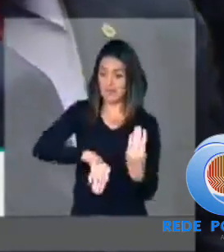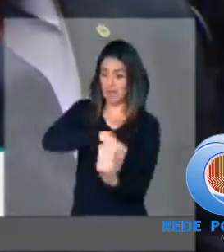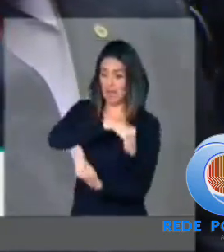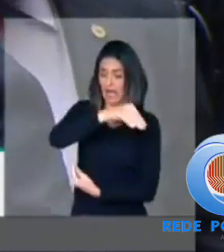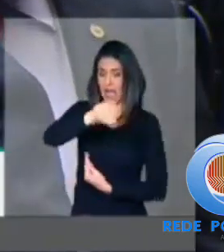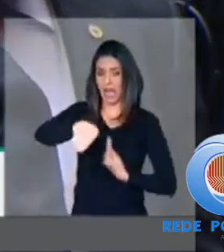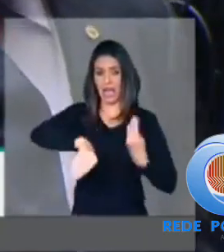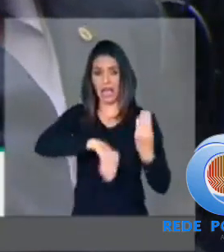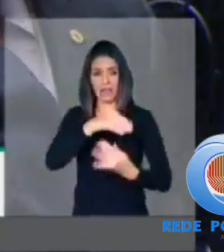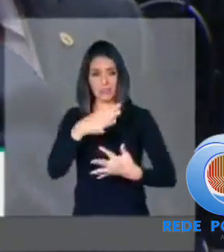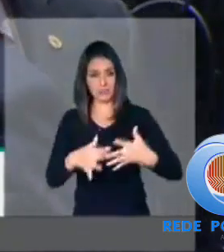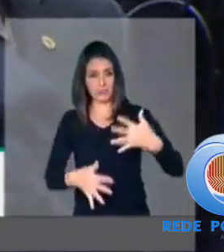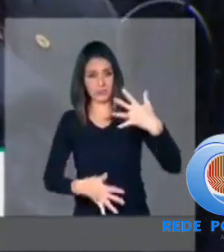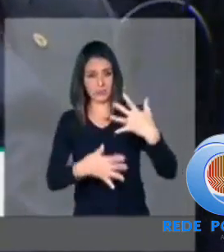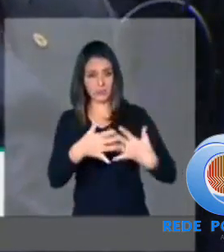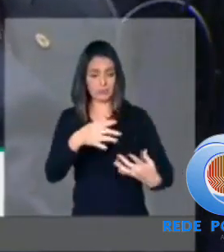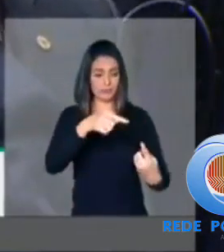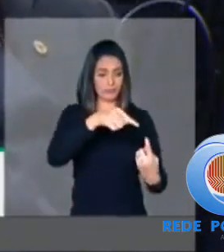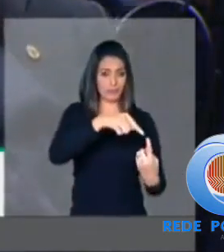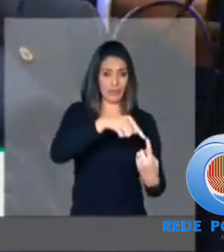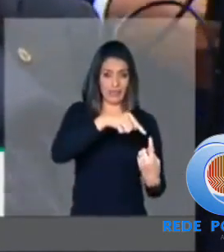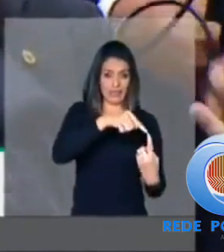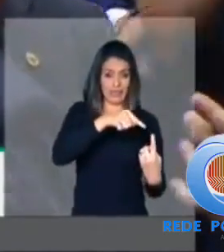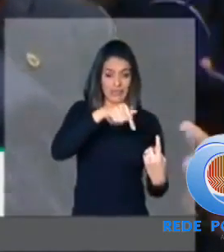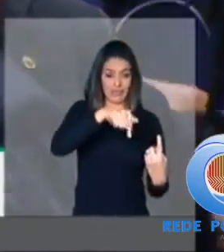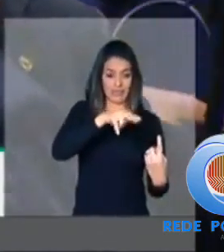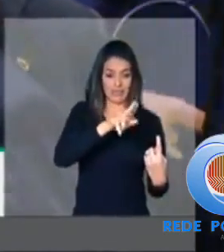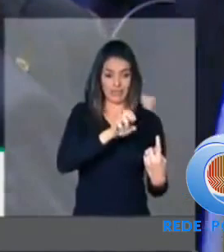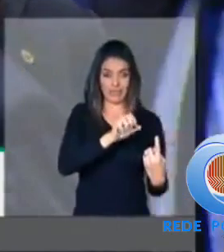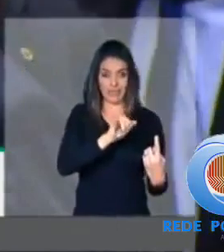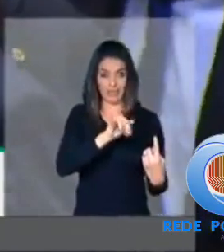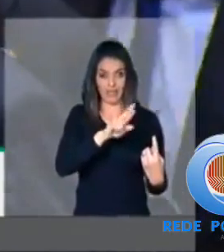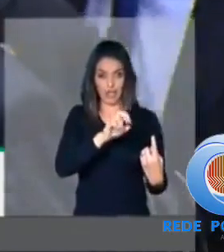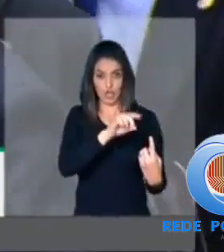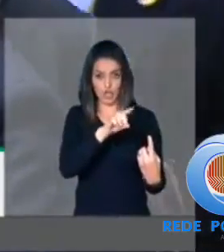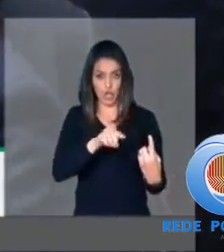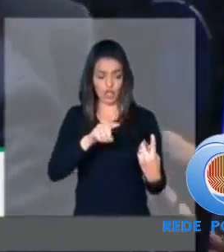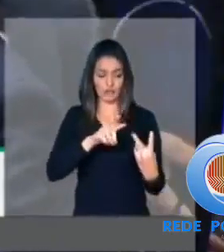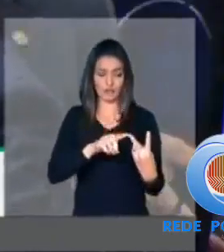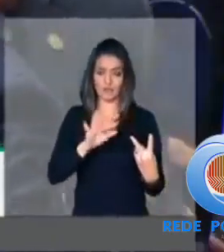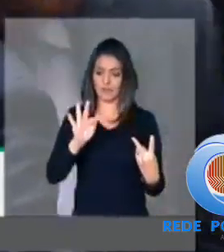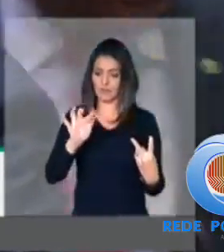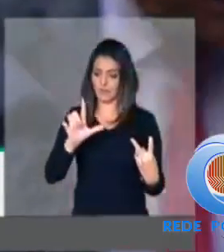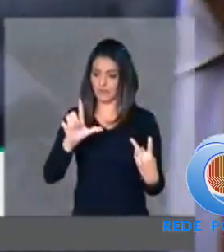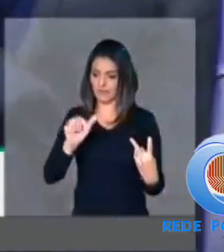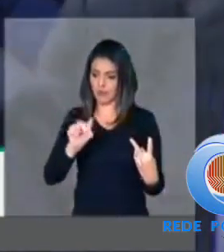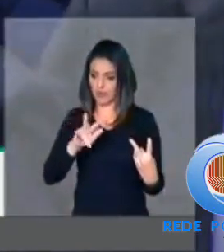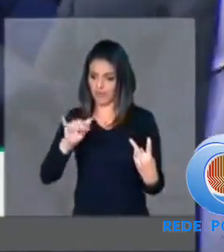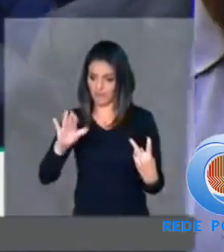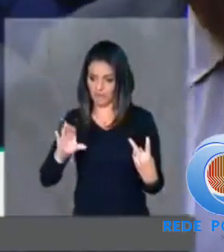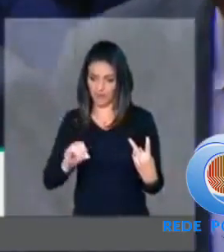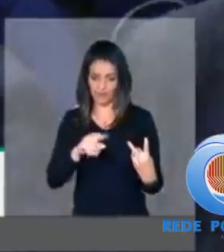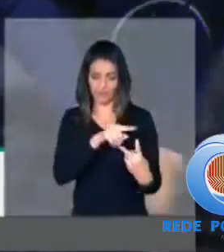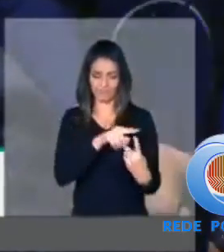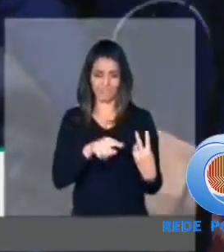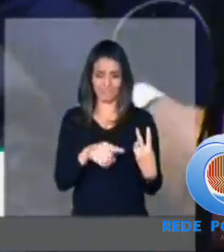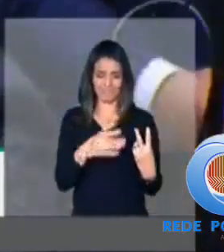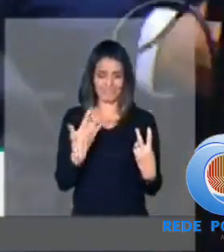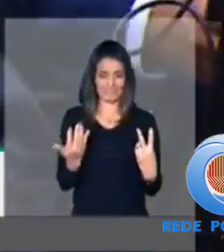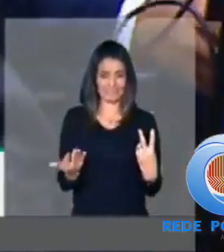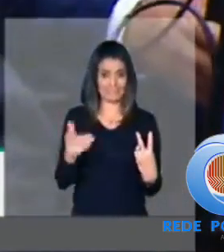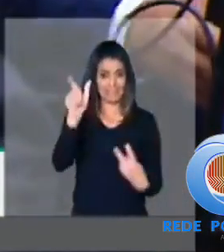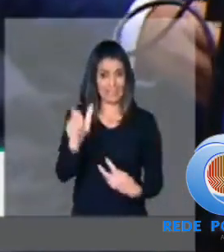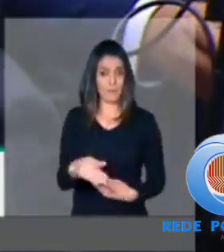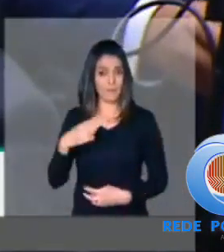Queiroz, Flávio Bolsonaro e companhia. Esse está ok. O senhor Bolsonaro